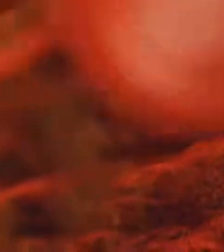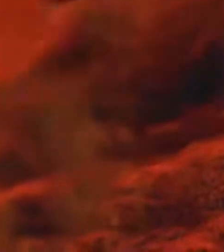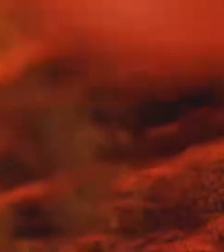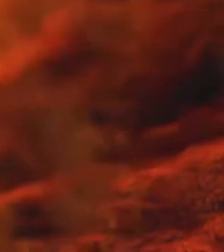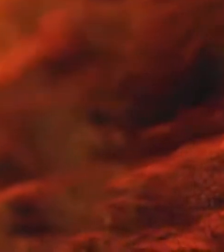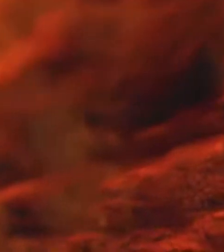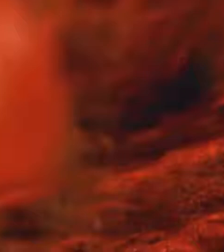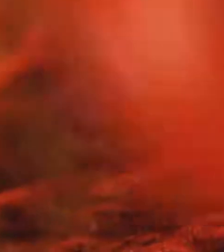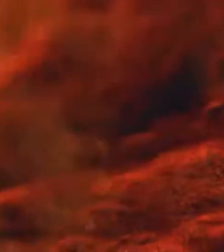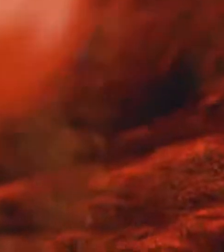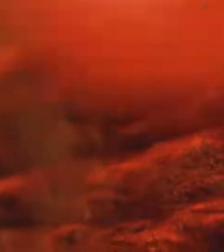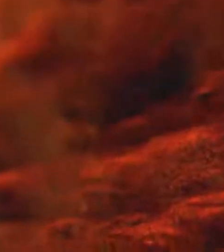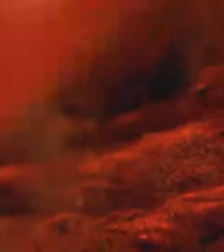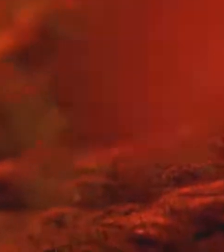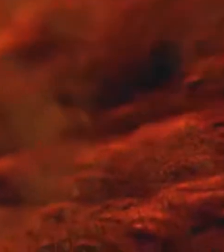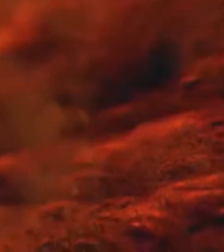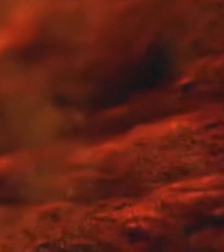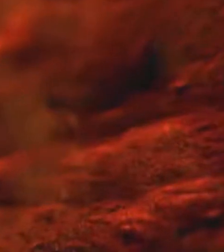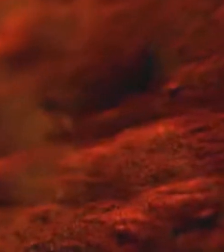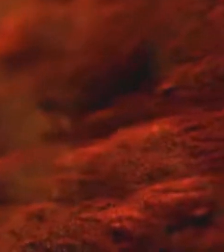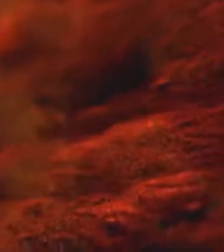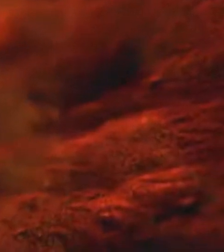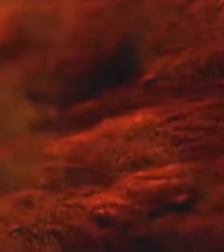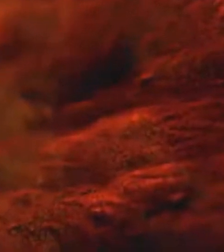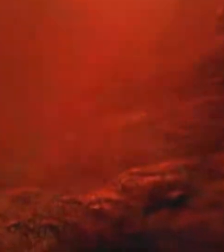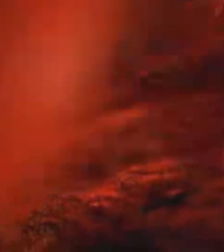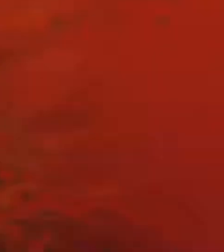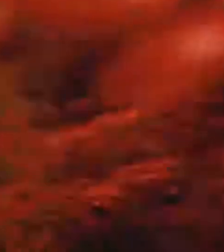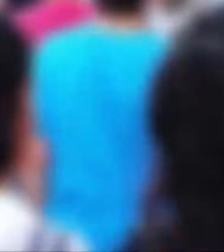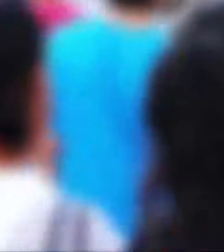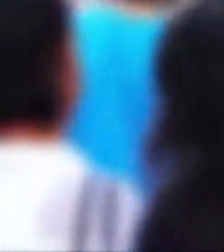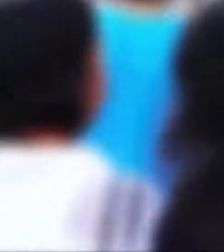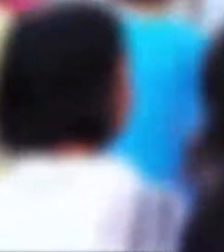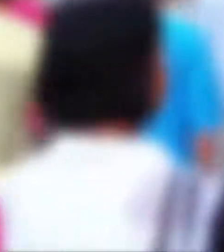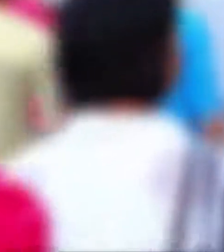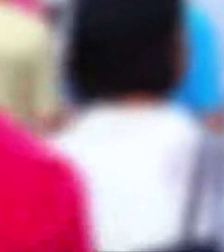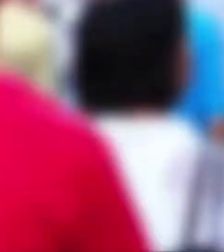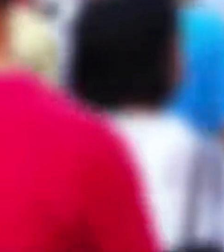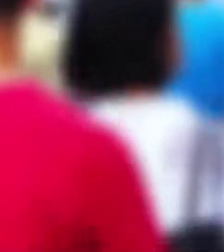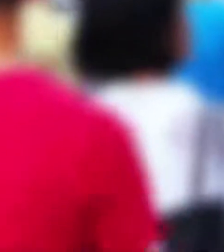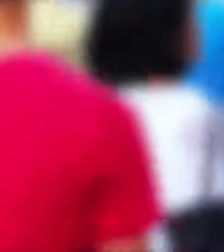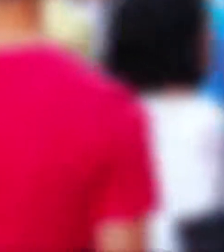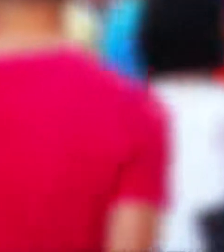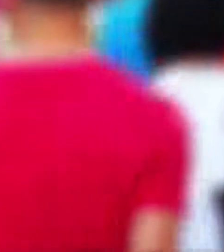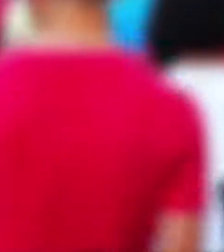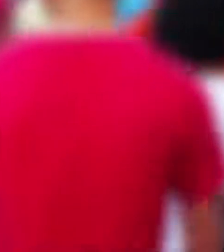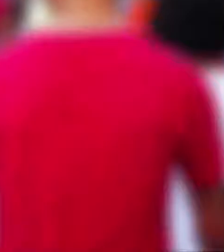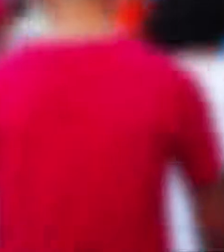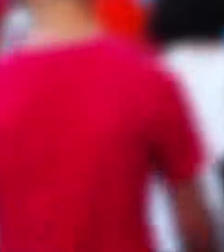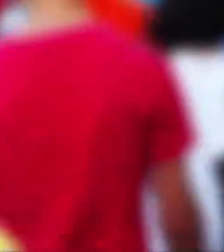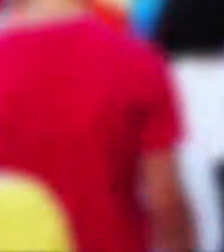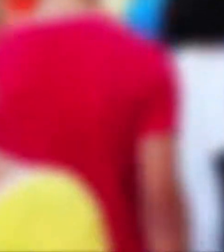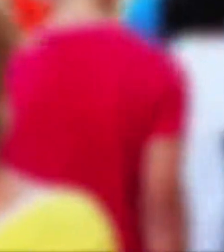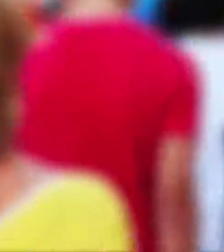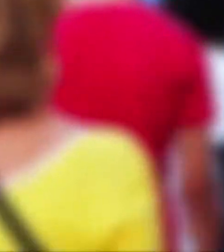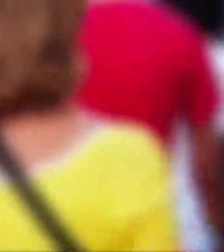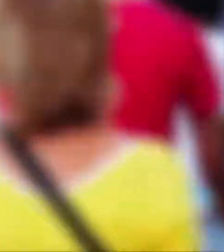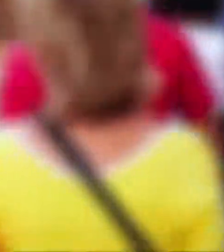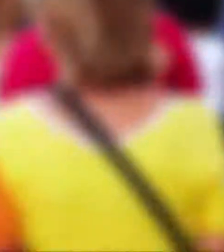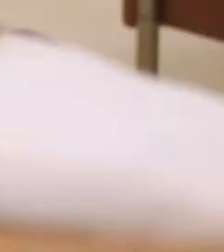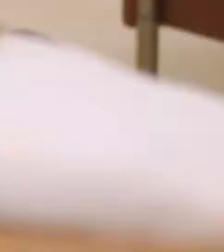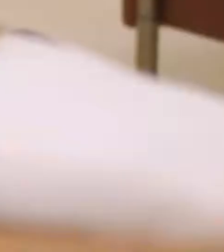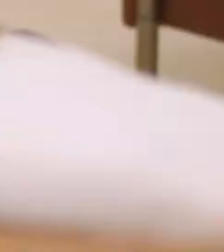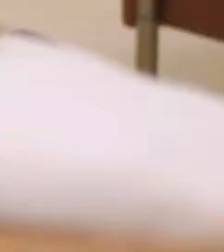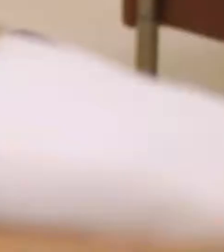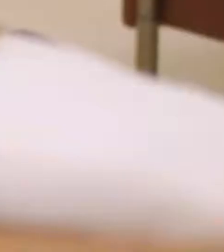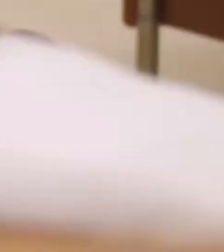máxima de doações por ano é de 4 vezes para o homem e de 3 vezes para a mulher. O intervalo mínimo deve ser de 2 meses para os